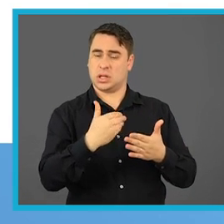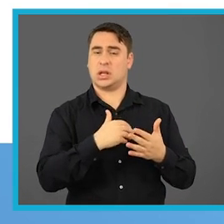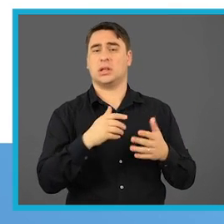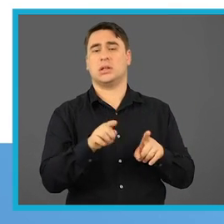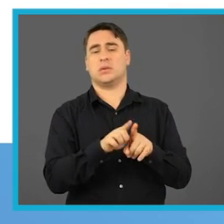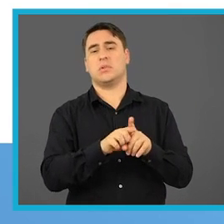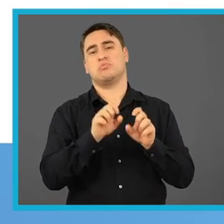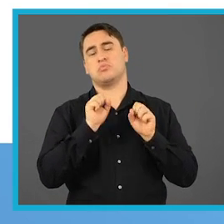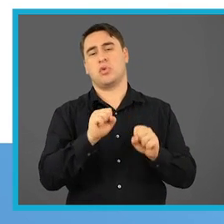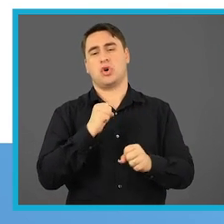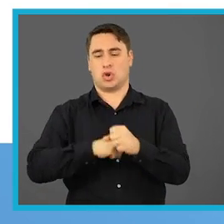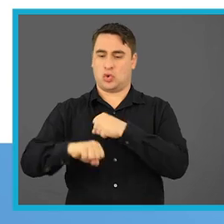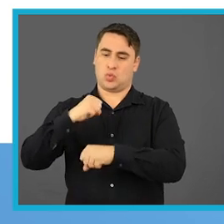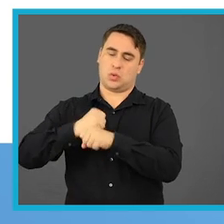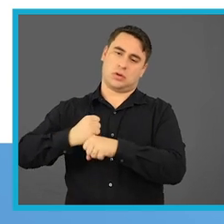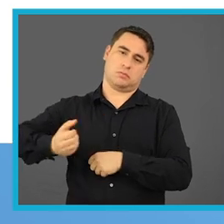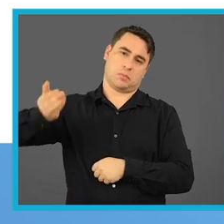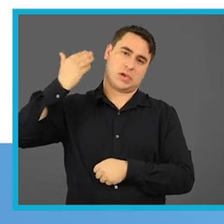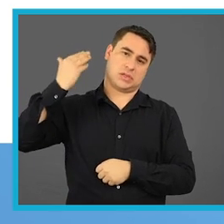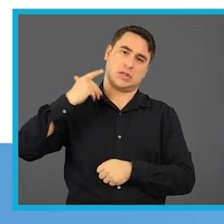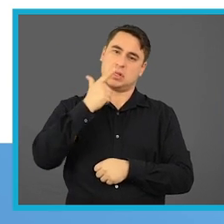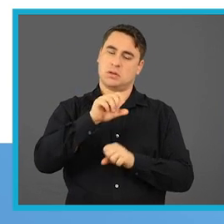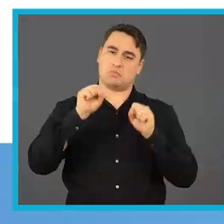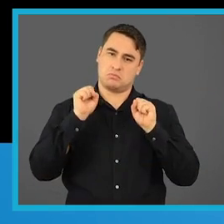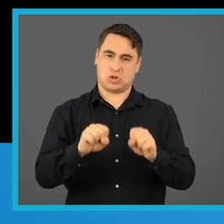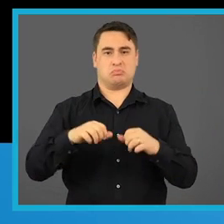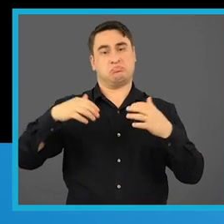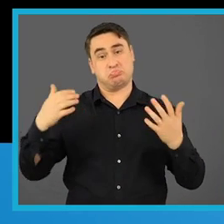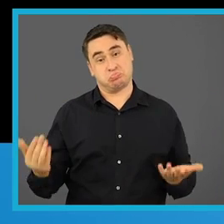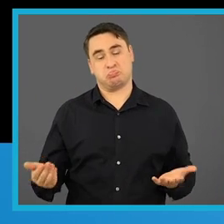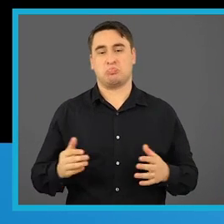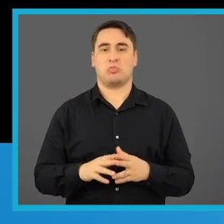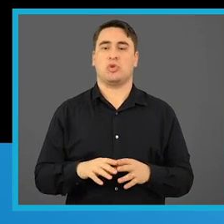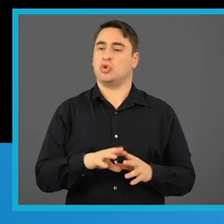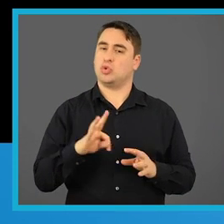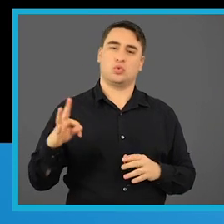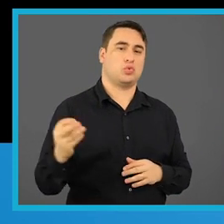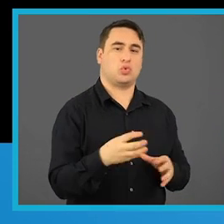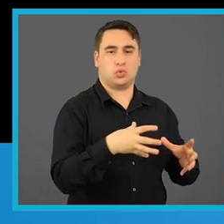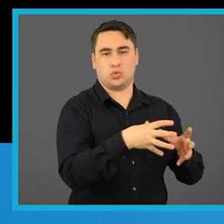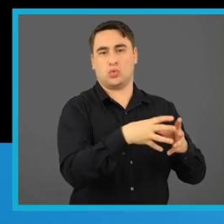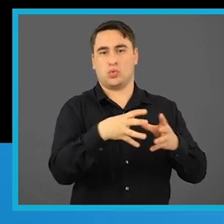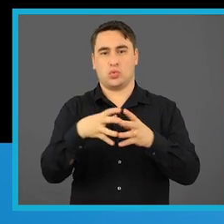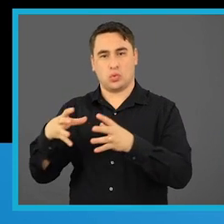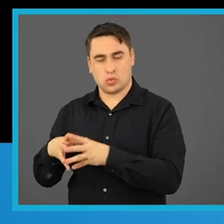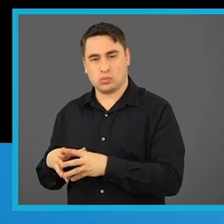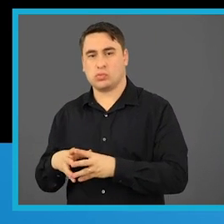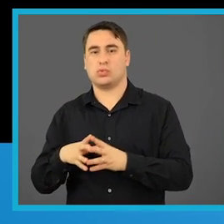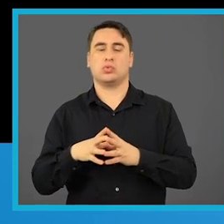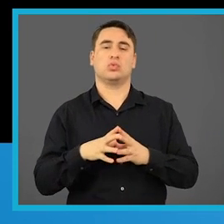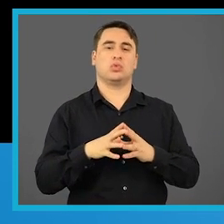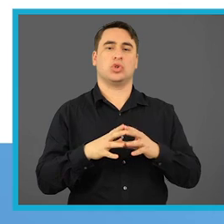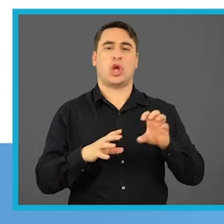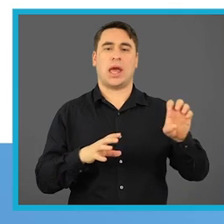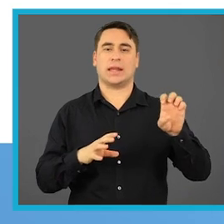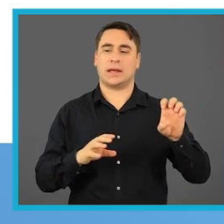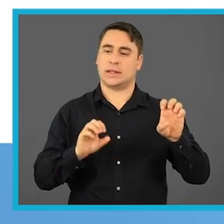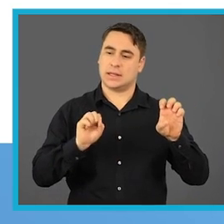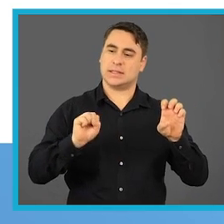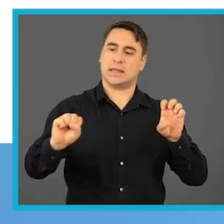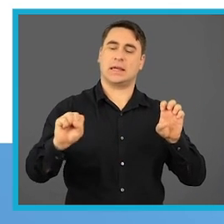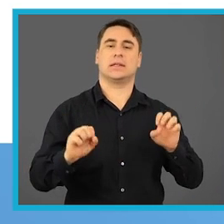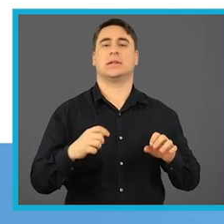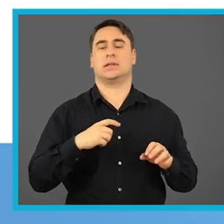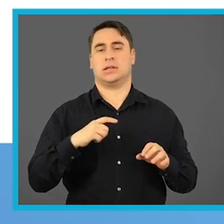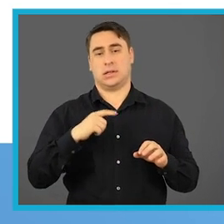as entradas e, se desejar, colocar dos anos anteriores. Enfim, para todos os grupos de entradas e saídas,